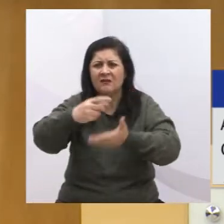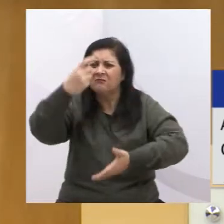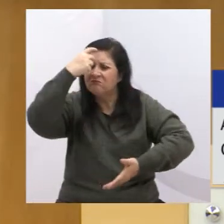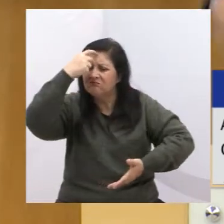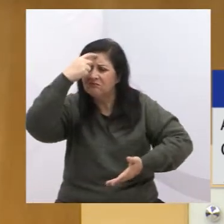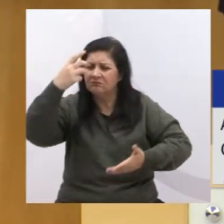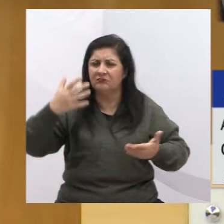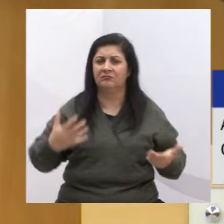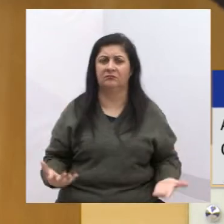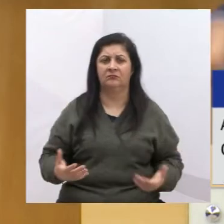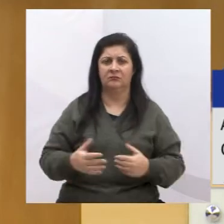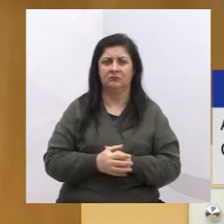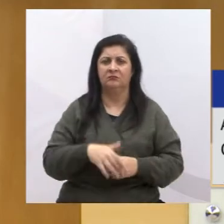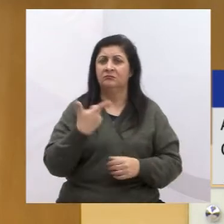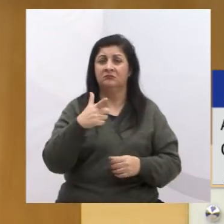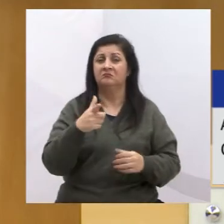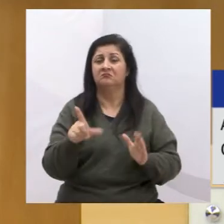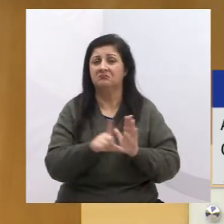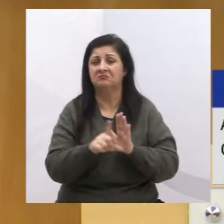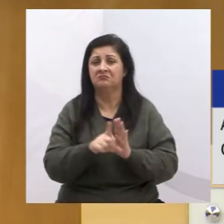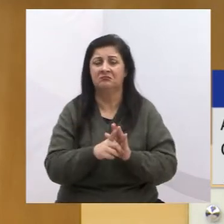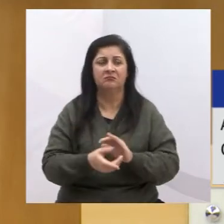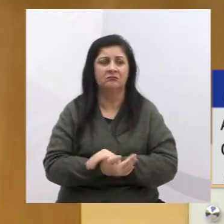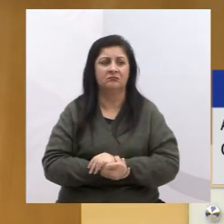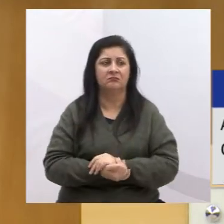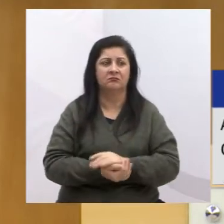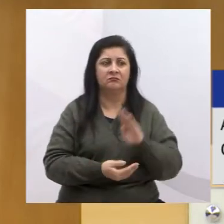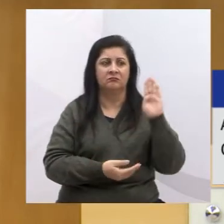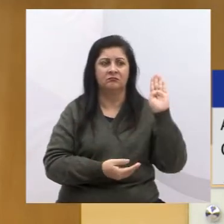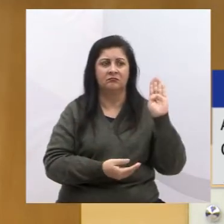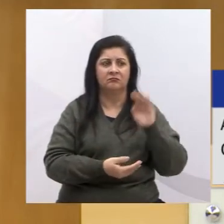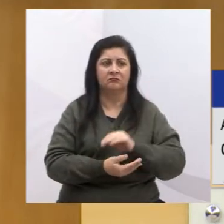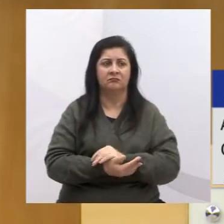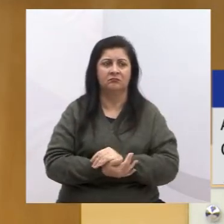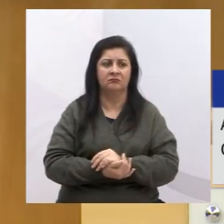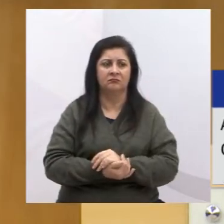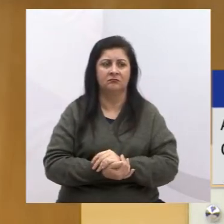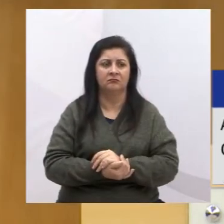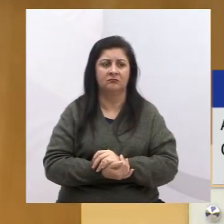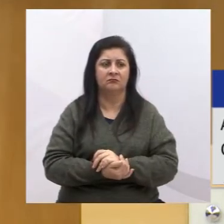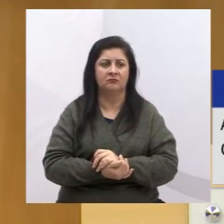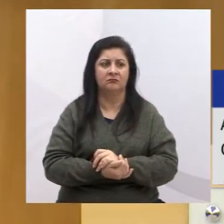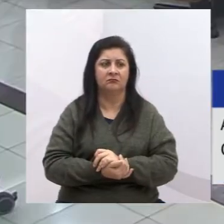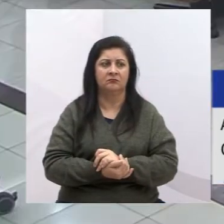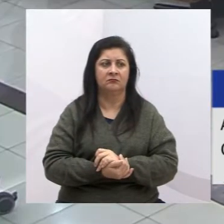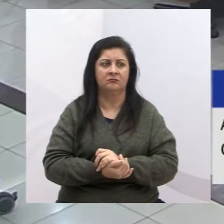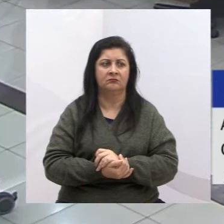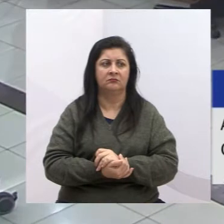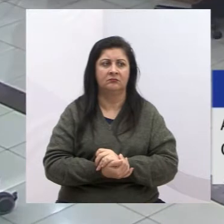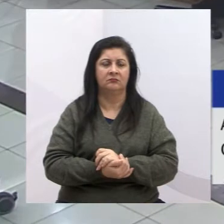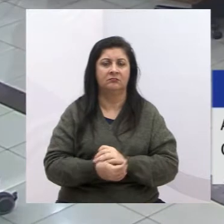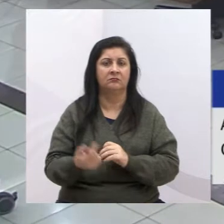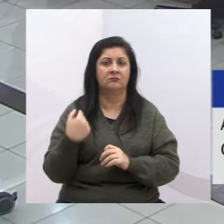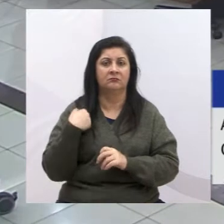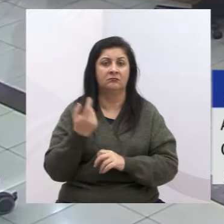constante. Não há lei que resista. Vereador Flavinho, consegue uma parte? Pois não. A gente